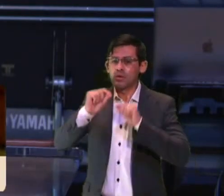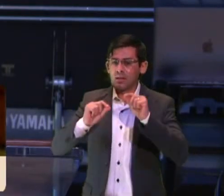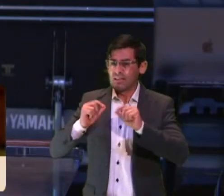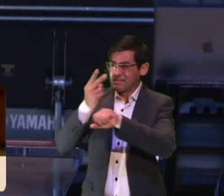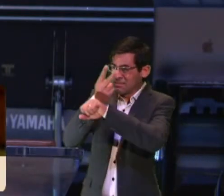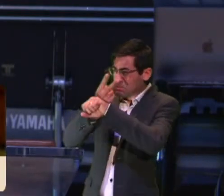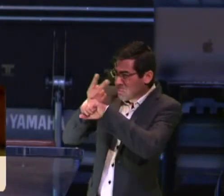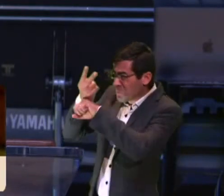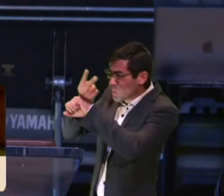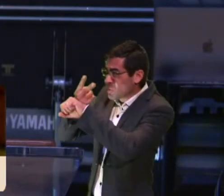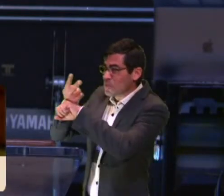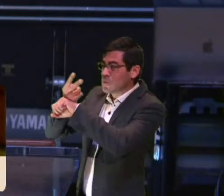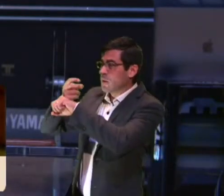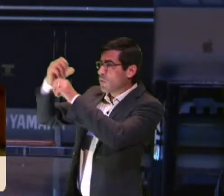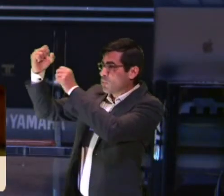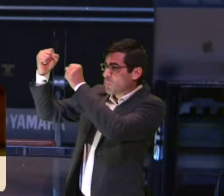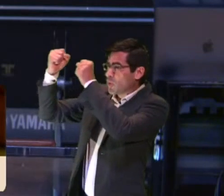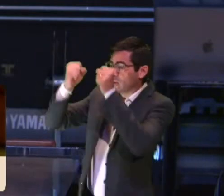Santo de Deus.